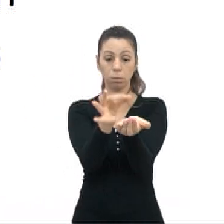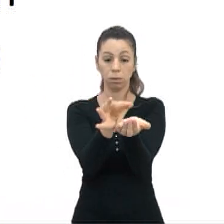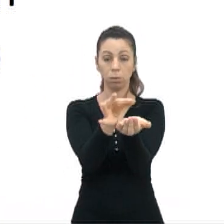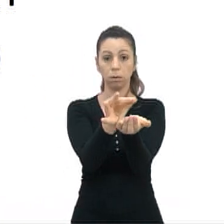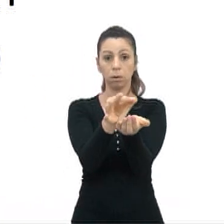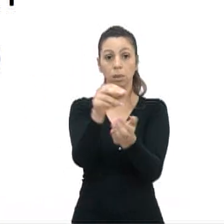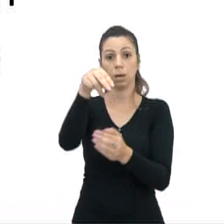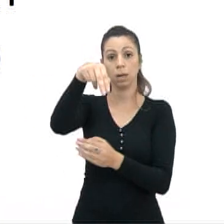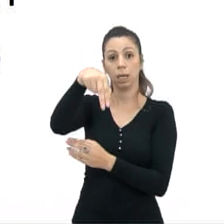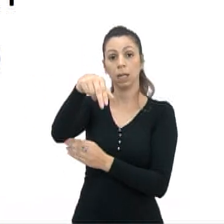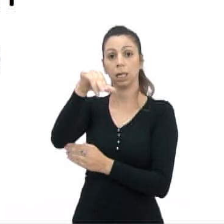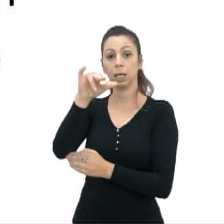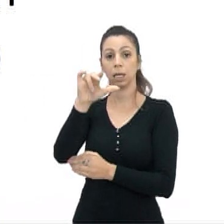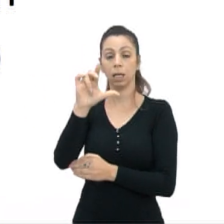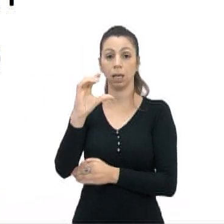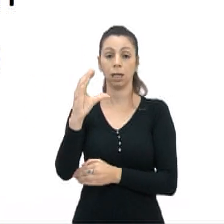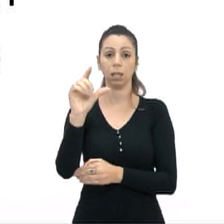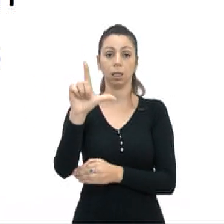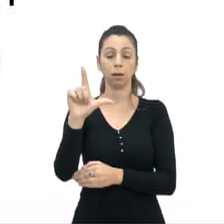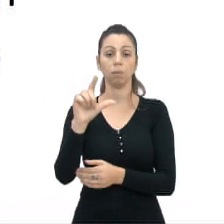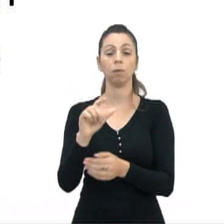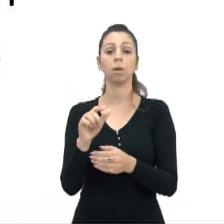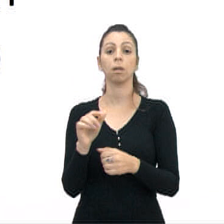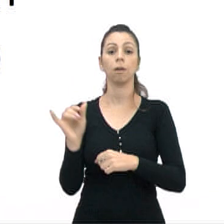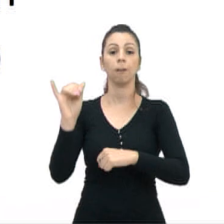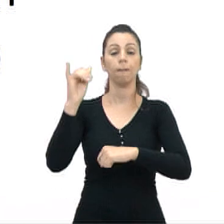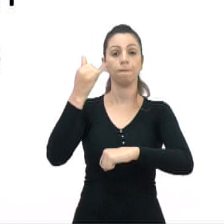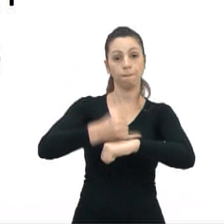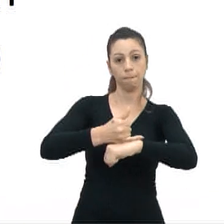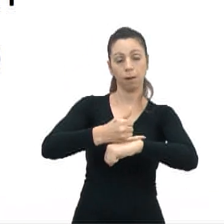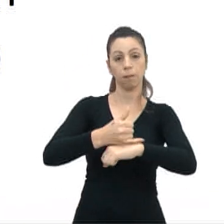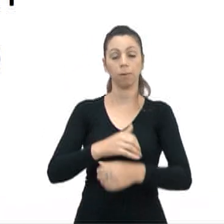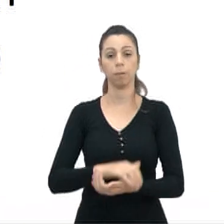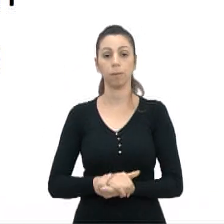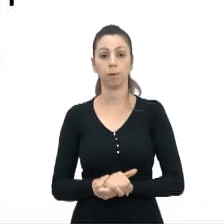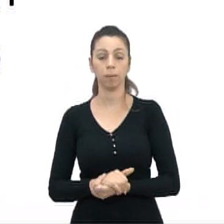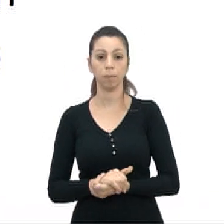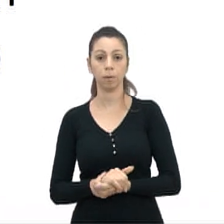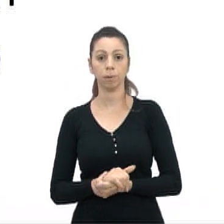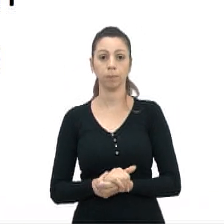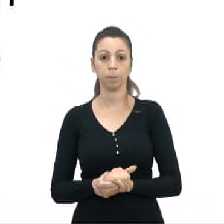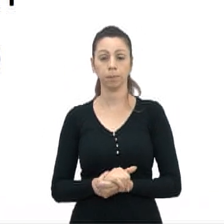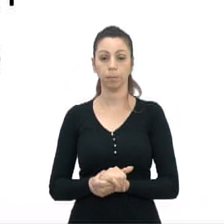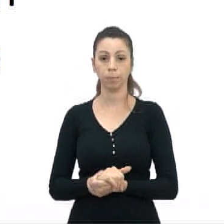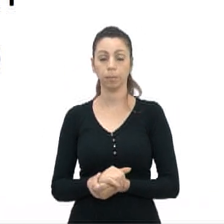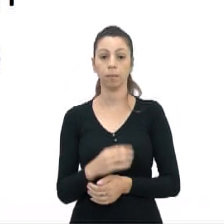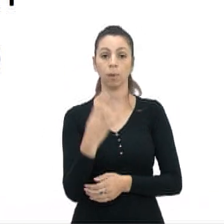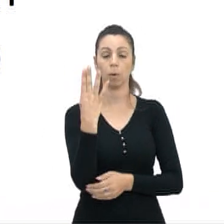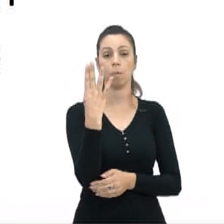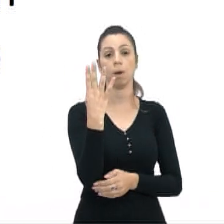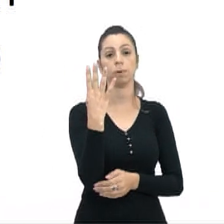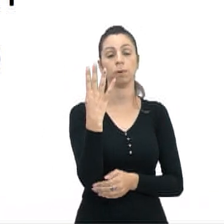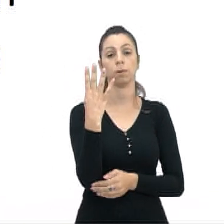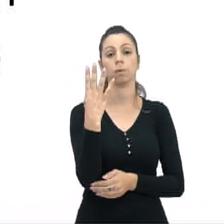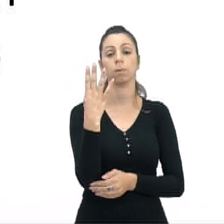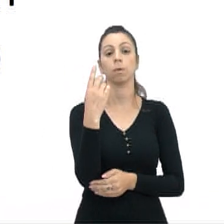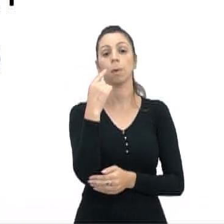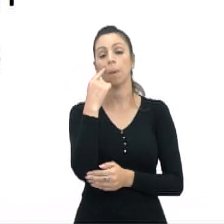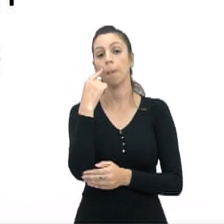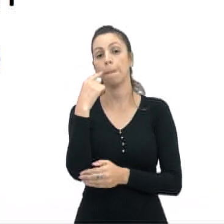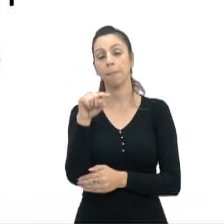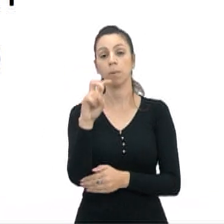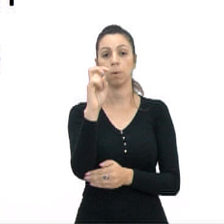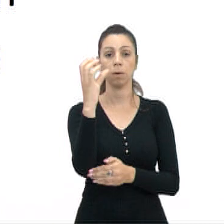níquel e ferro. Divide-se em núcleo externo com temperatura de 4.500 graus